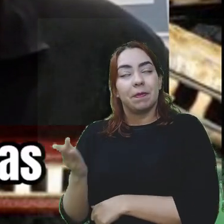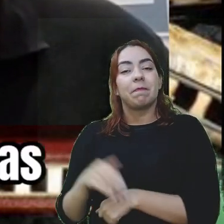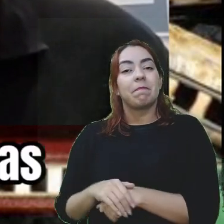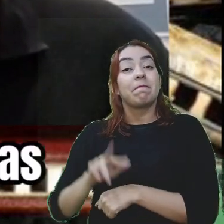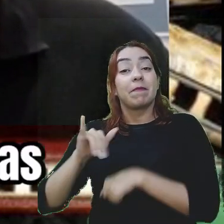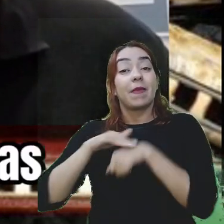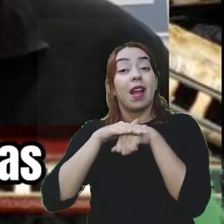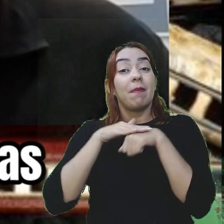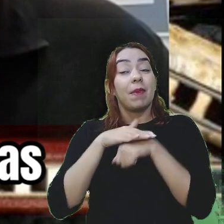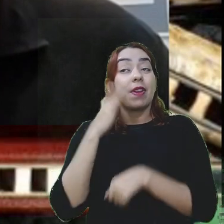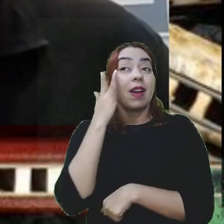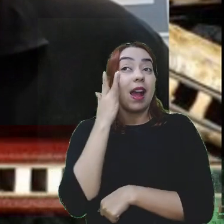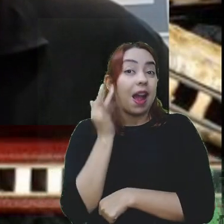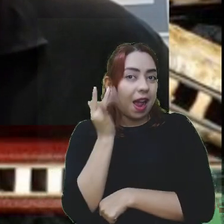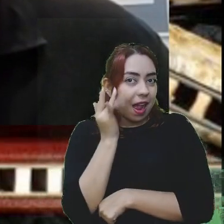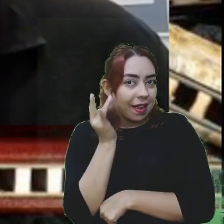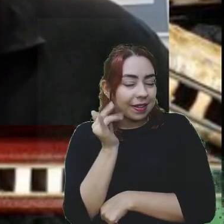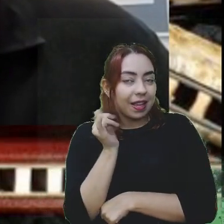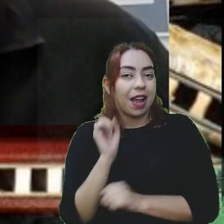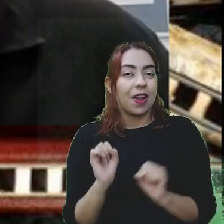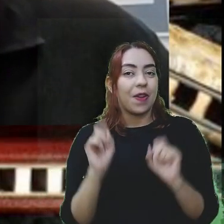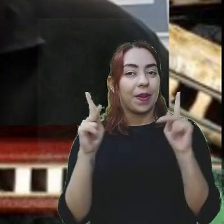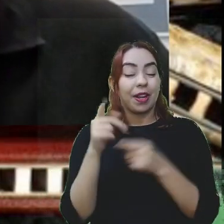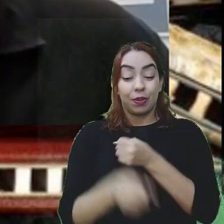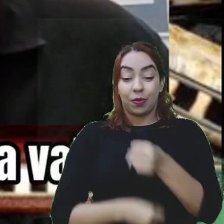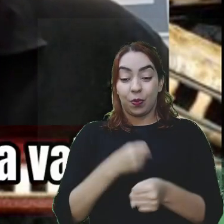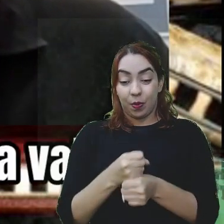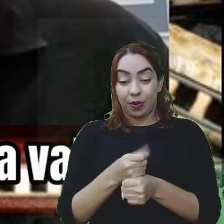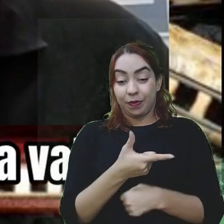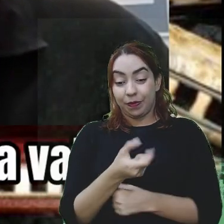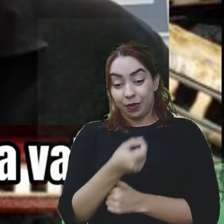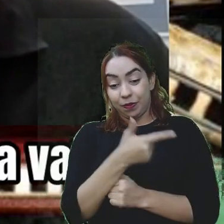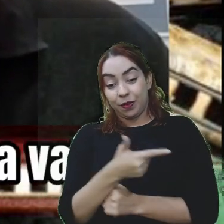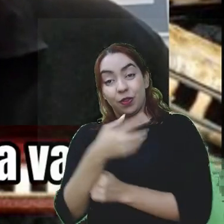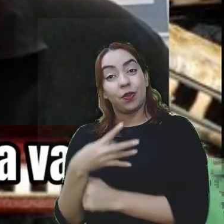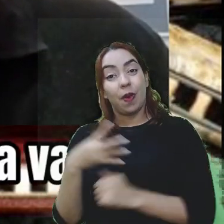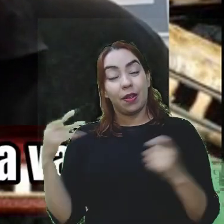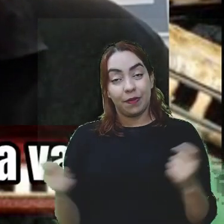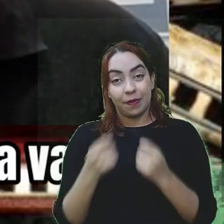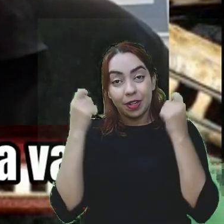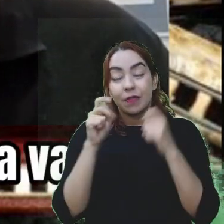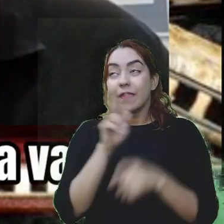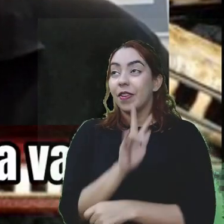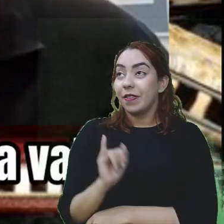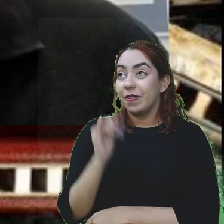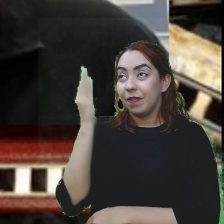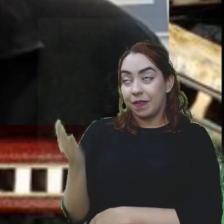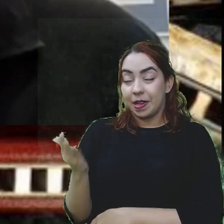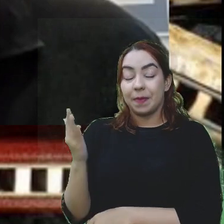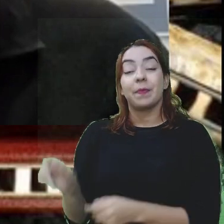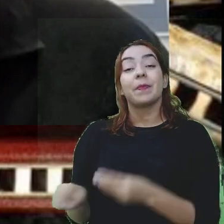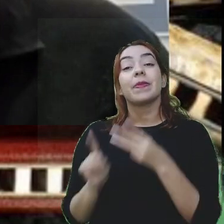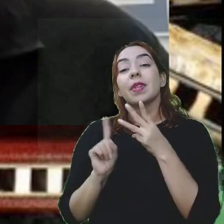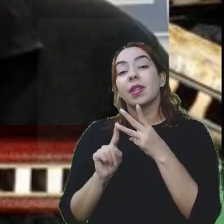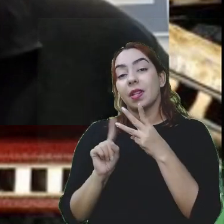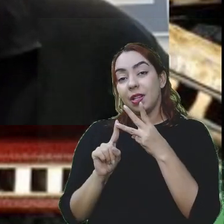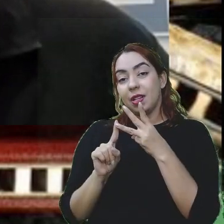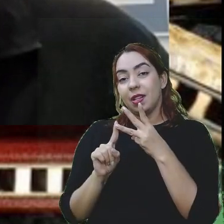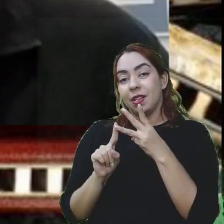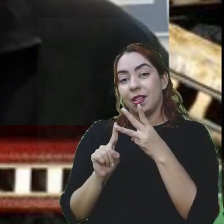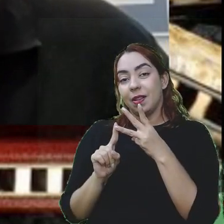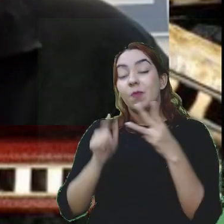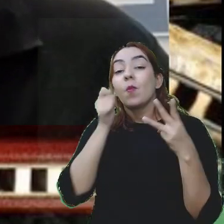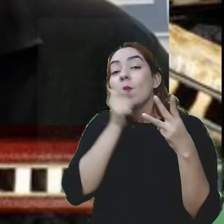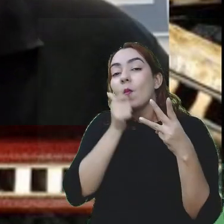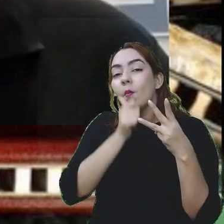está acompanhando o Fórum Harmônicas 2024 avisado. Amanhã tem Vitor Lopes e a gente em seguida vai ter Chime